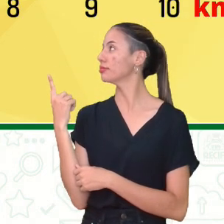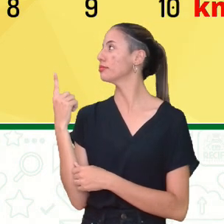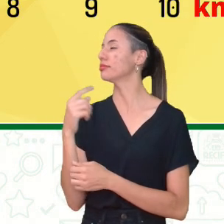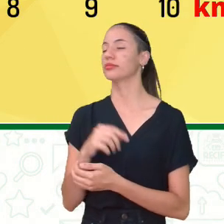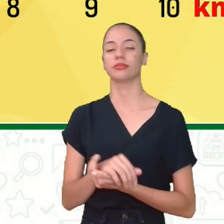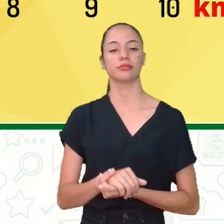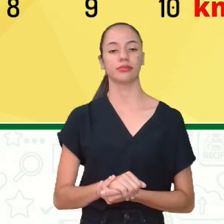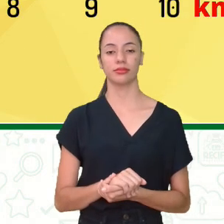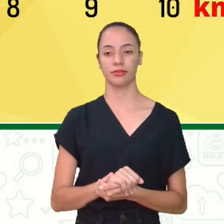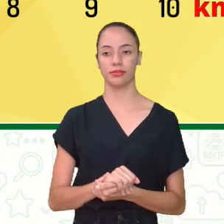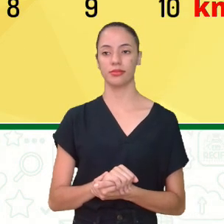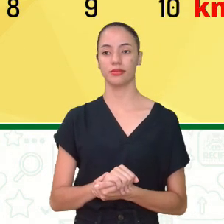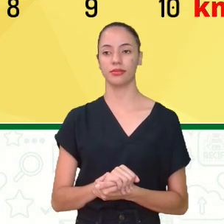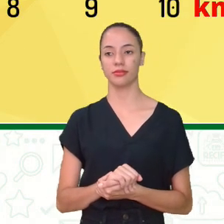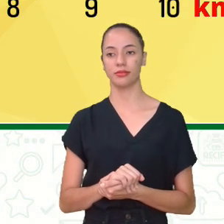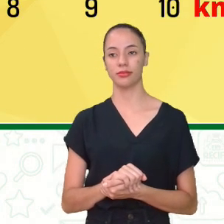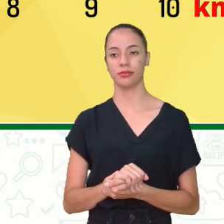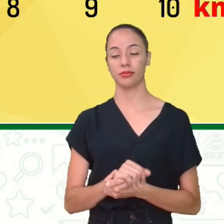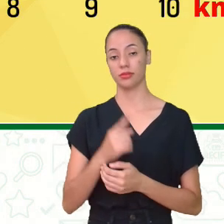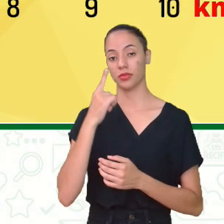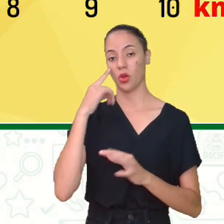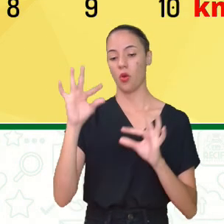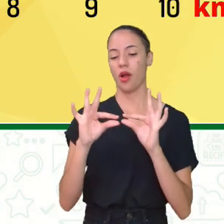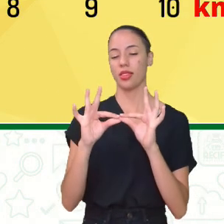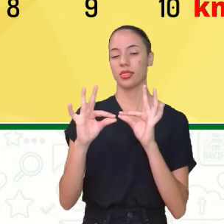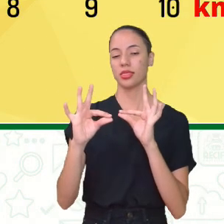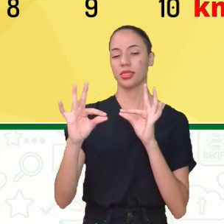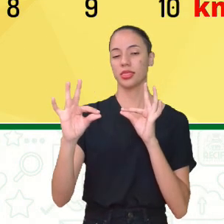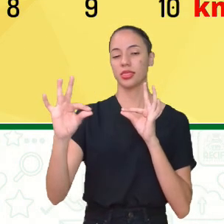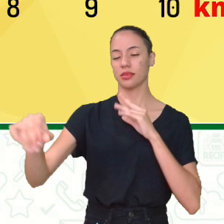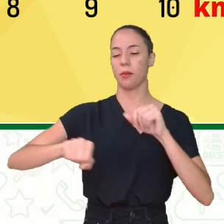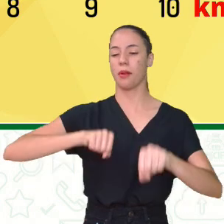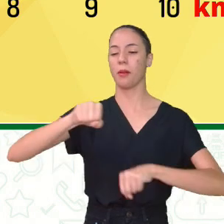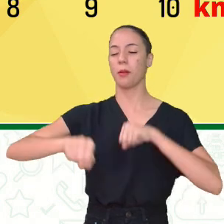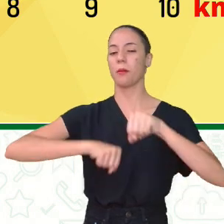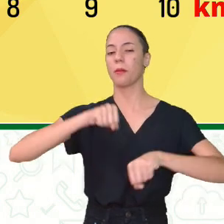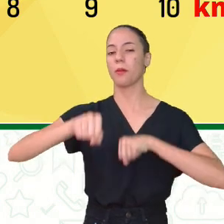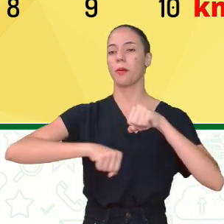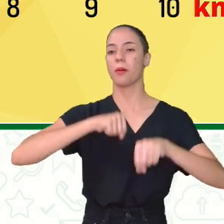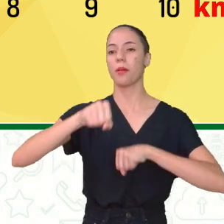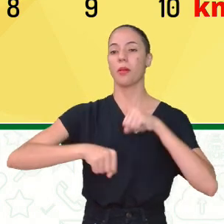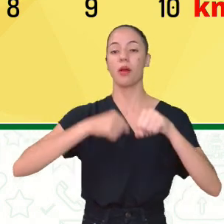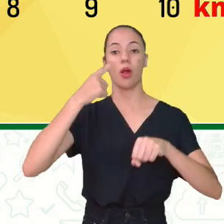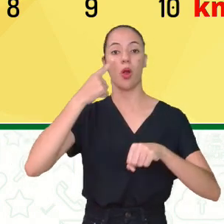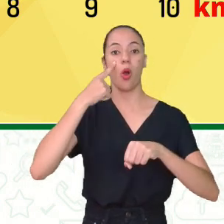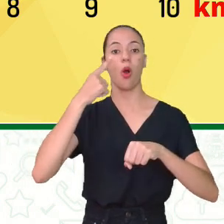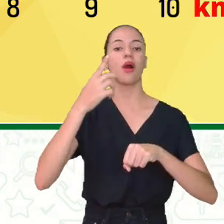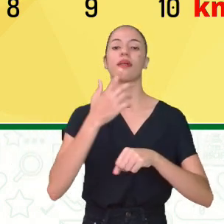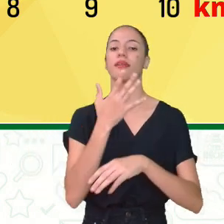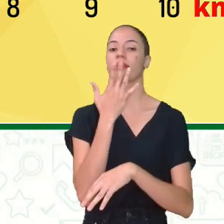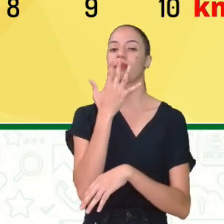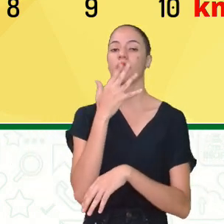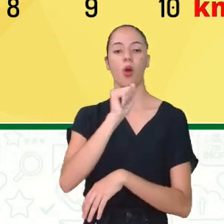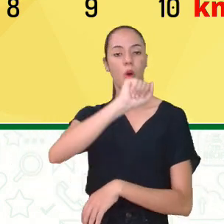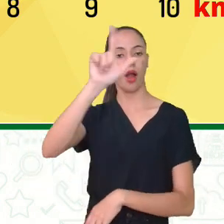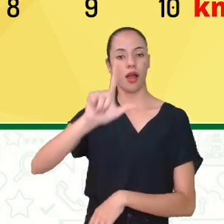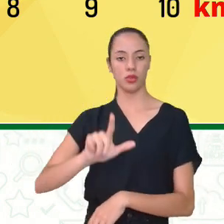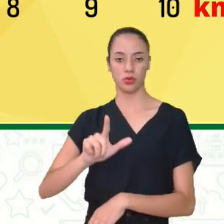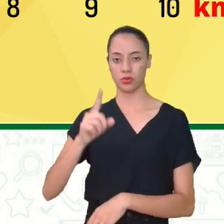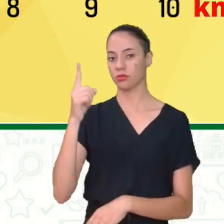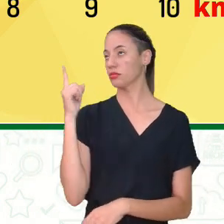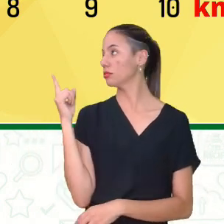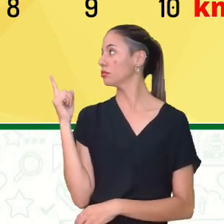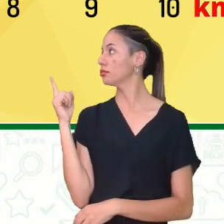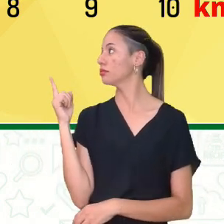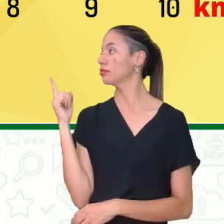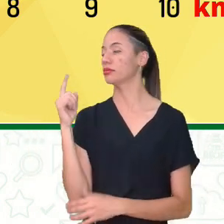Então, a distância já percorrida por Gilson está grifada em azul, não é? E é